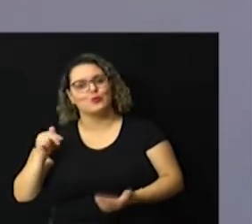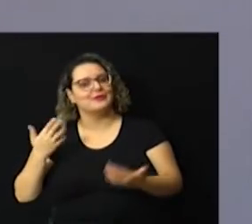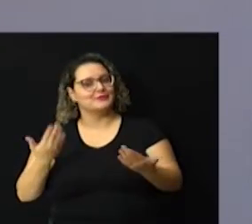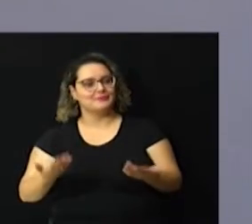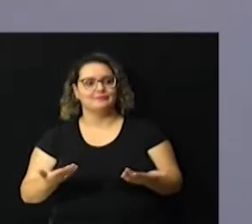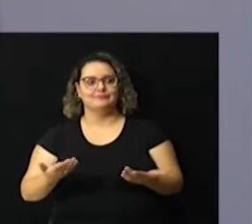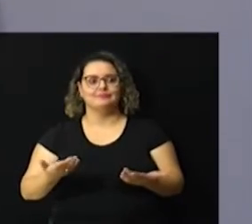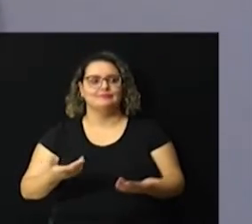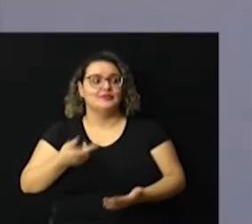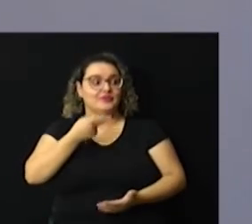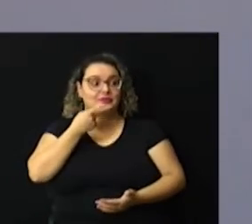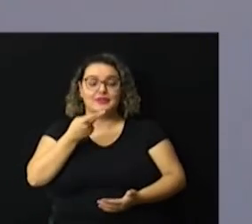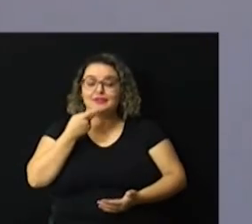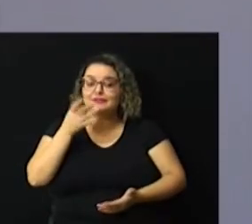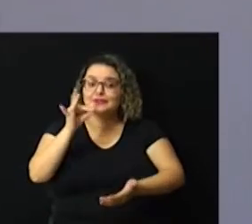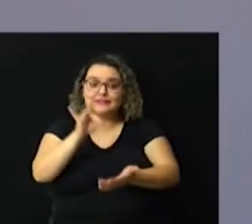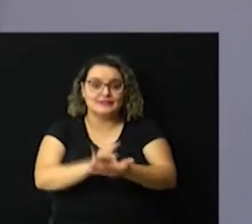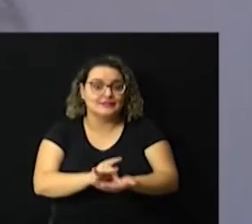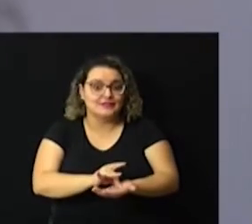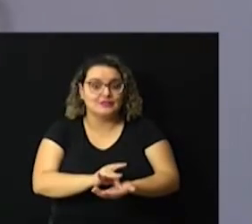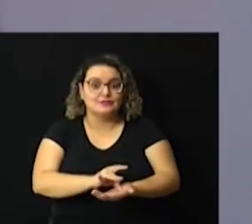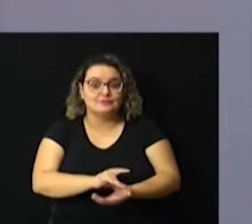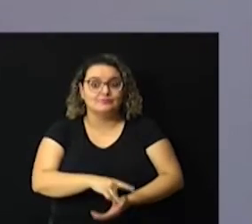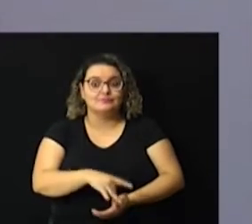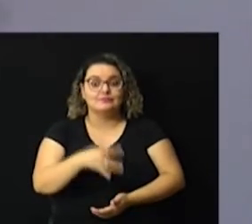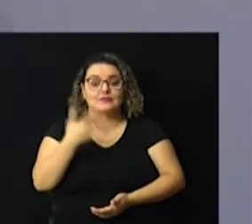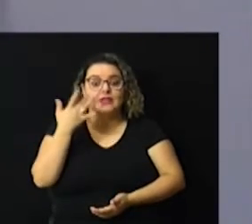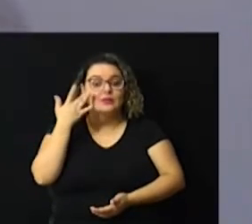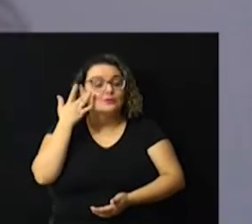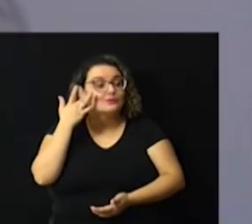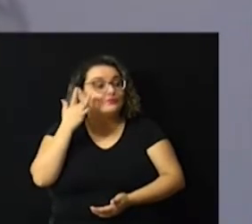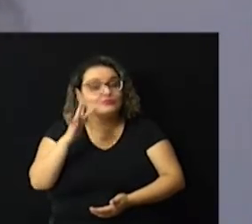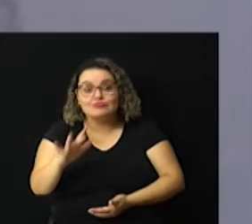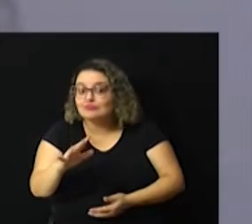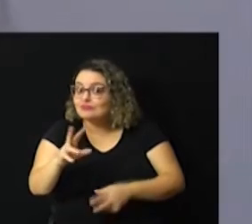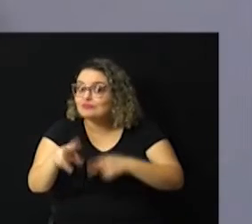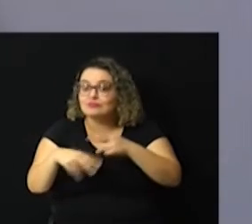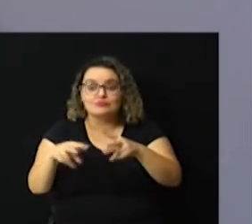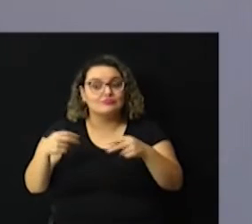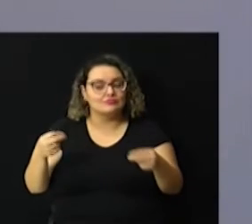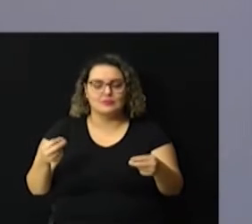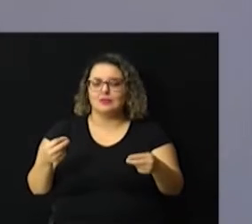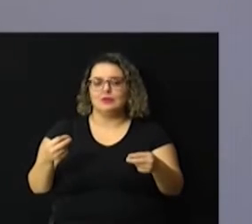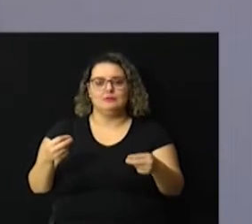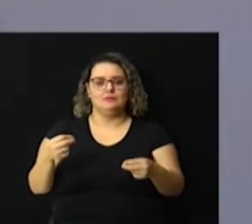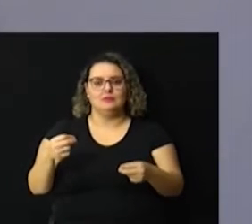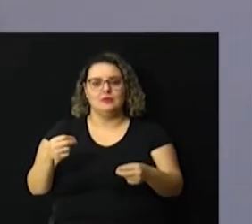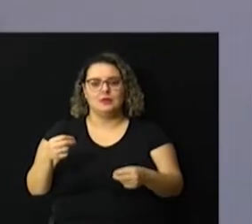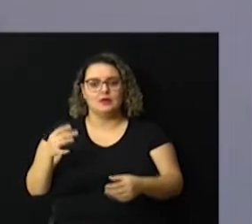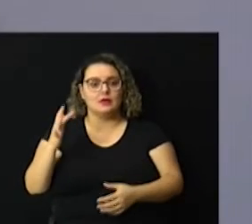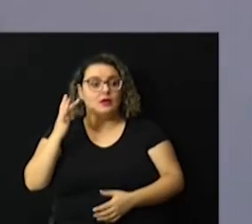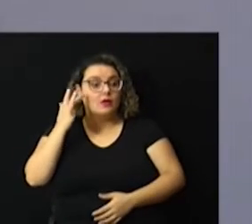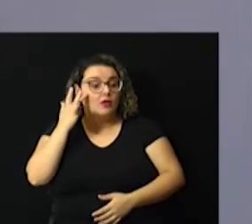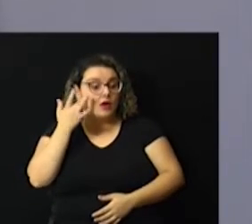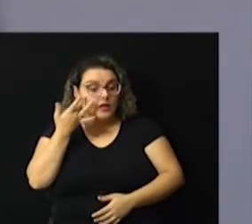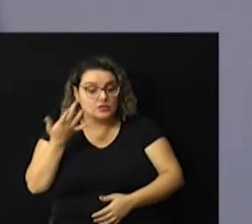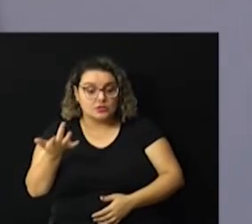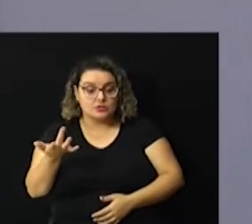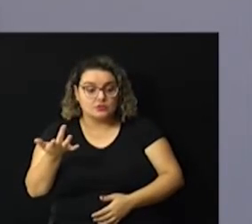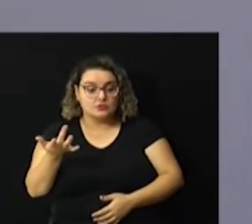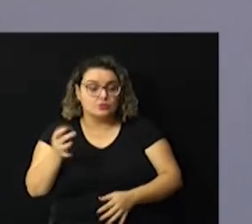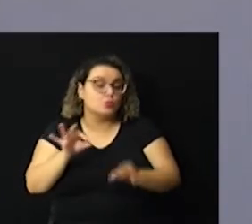Para ser bastante honesta com você, André, eu nem sabia, não conhecia. A premiação eu sabia dela, mas assim, para mim era uma coisa